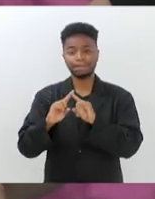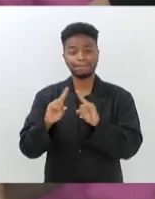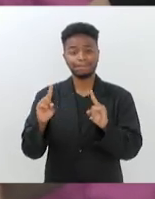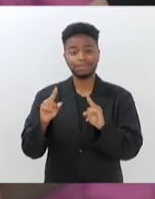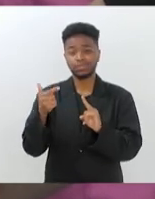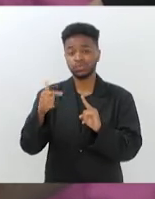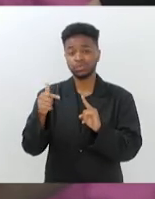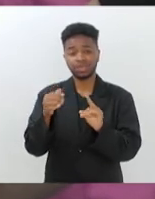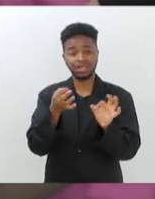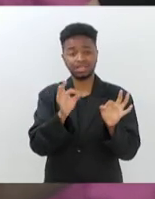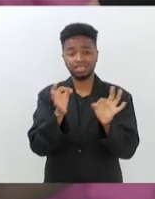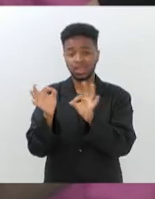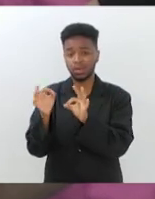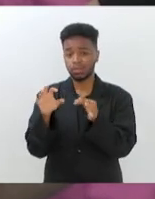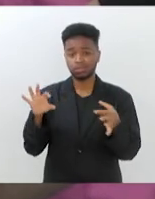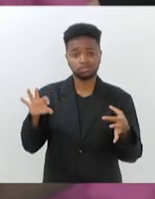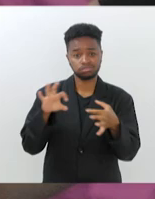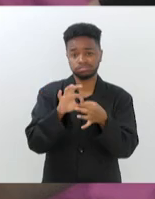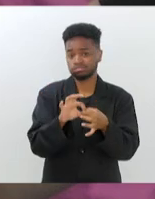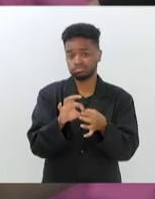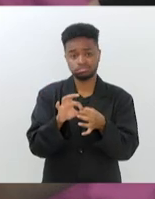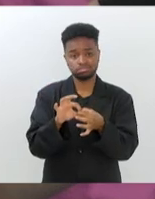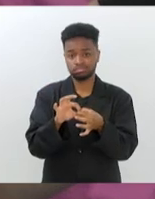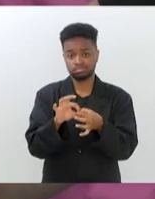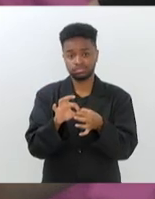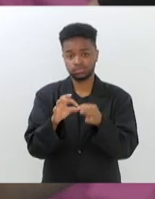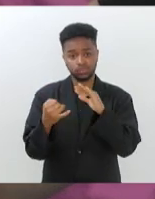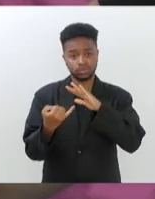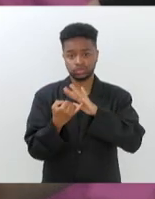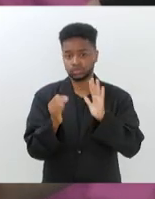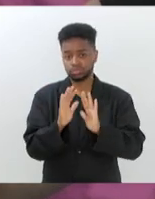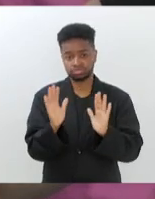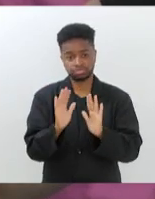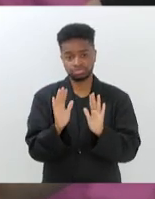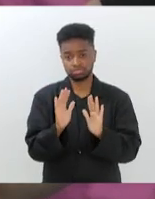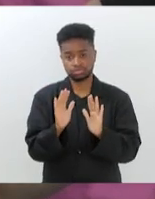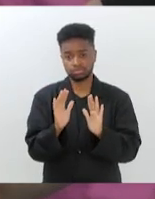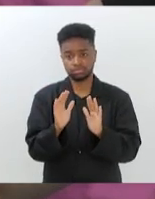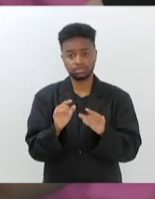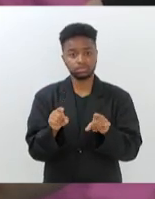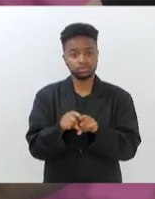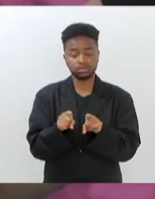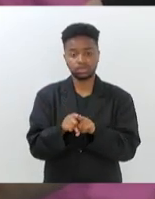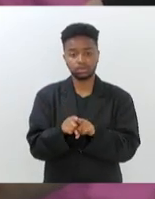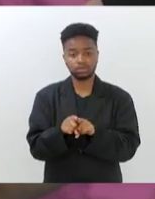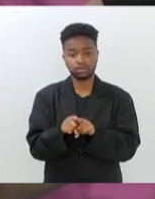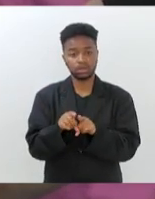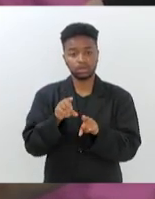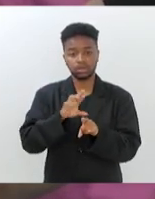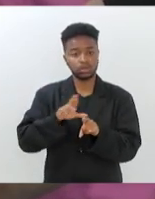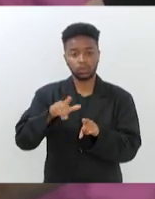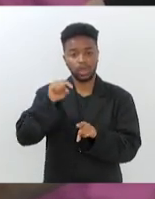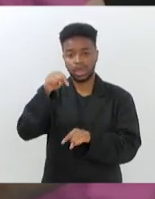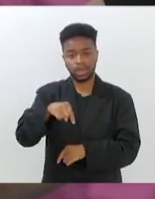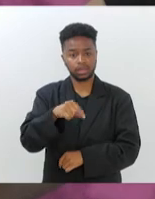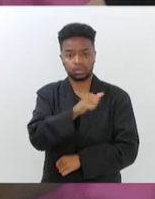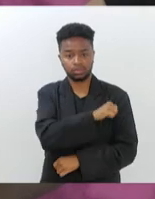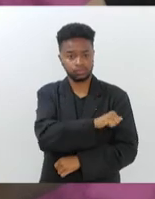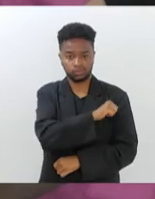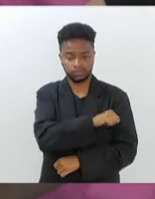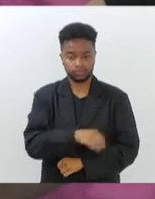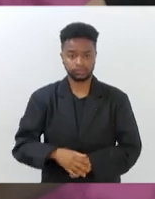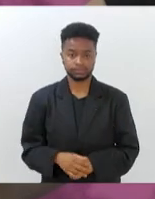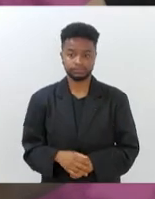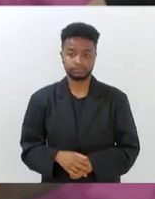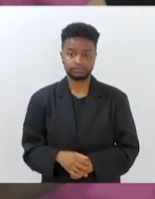ele não possui nenhuma ligação né com a instituição e ele nem sequer é do nosso Estado então